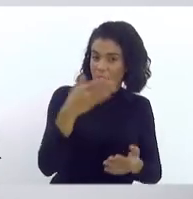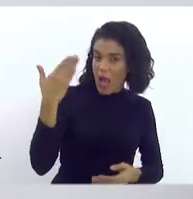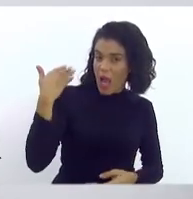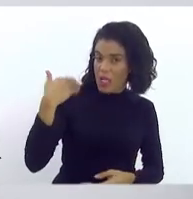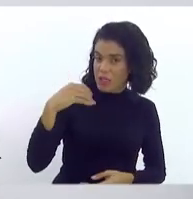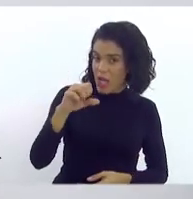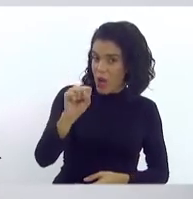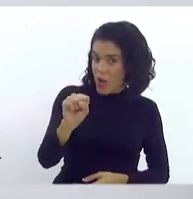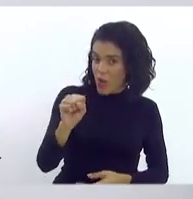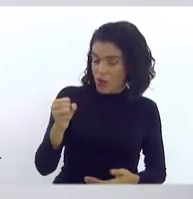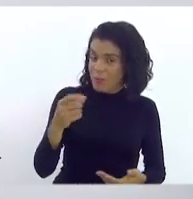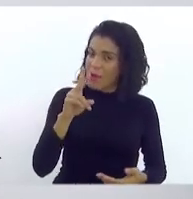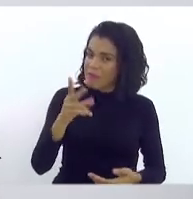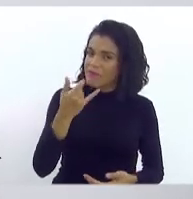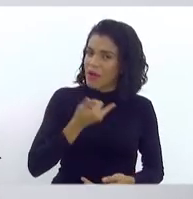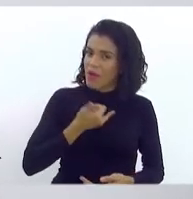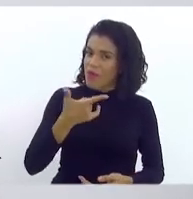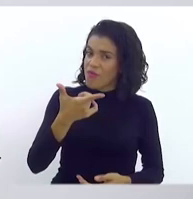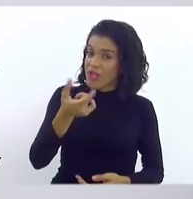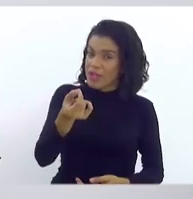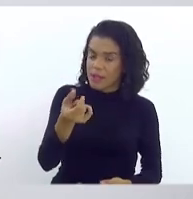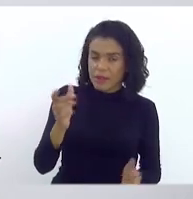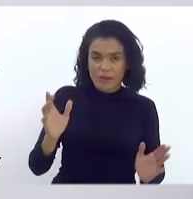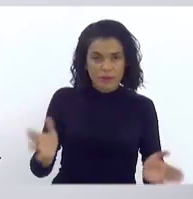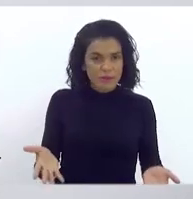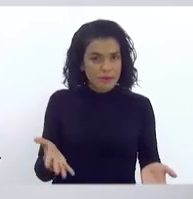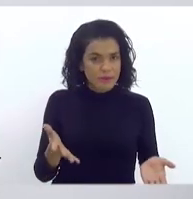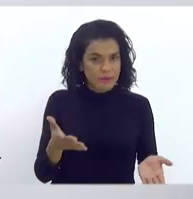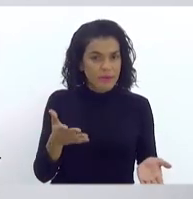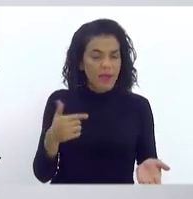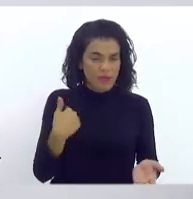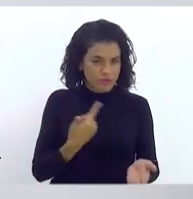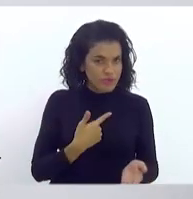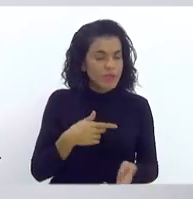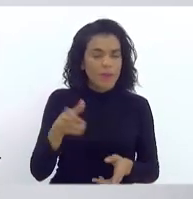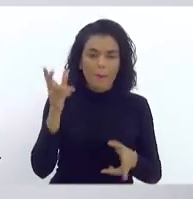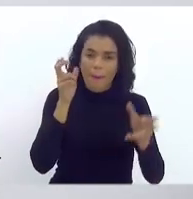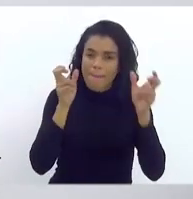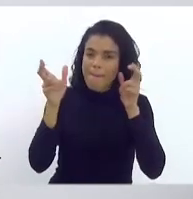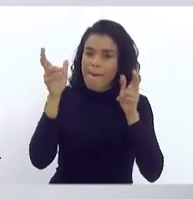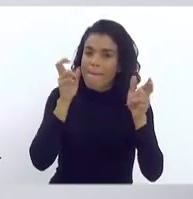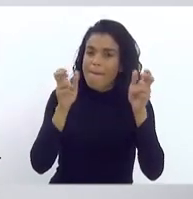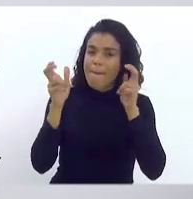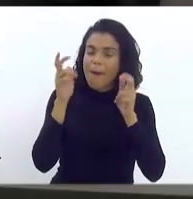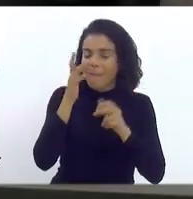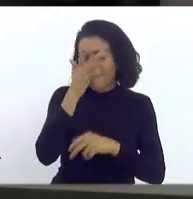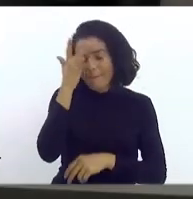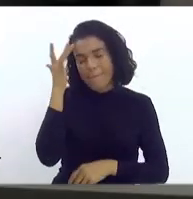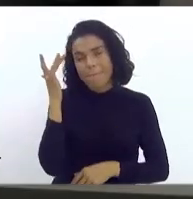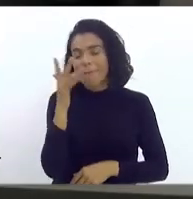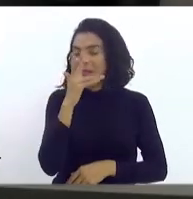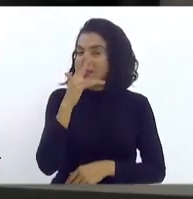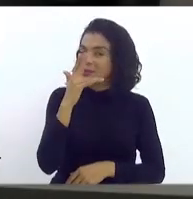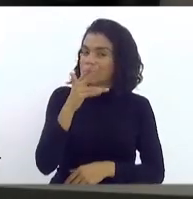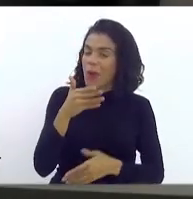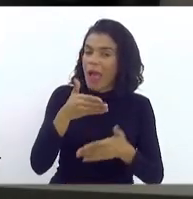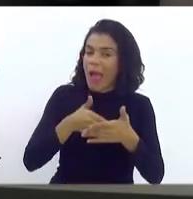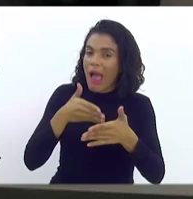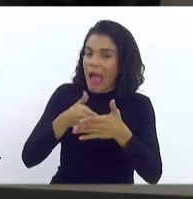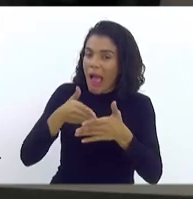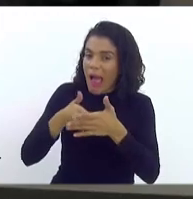foram 20, como a senhora falou, a gente escuta muita gente colocando a dificuldade de conseguir ter acesso